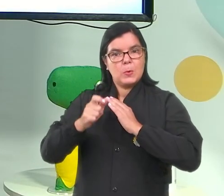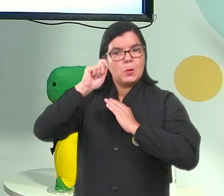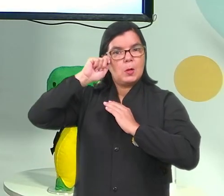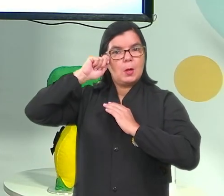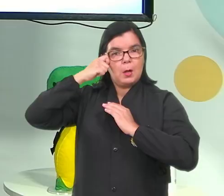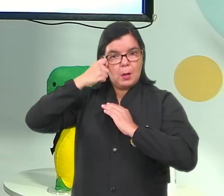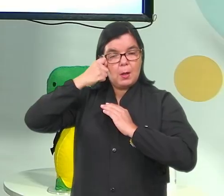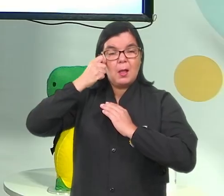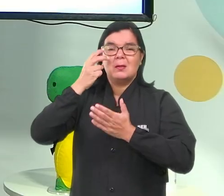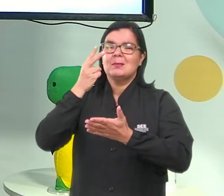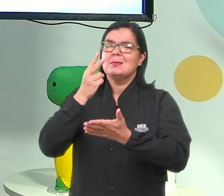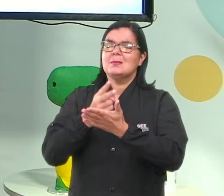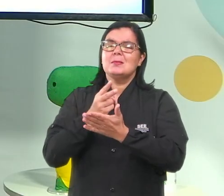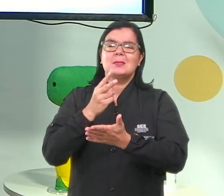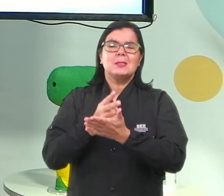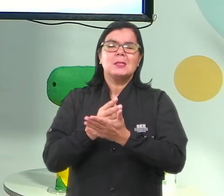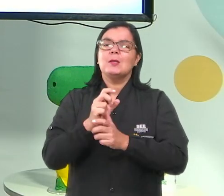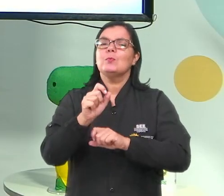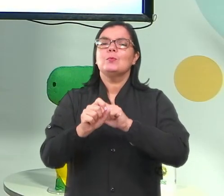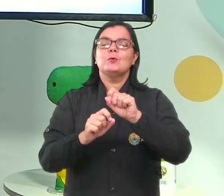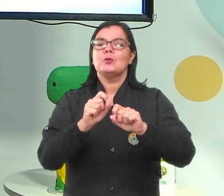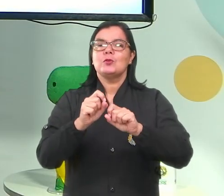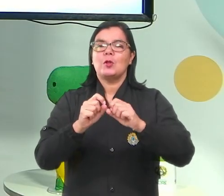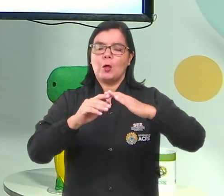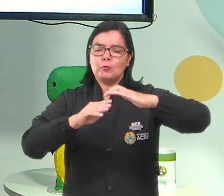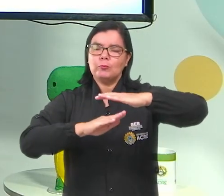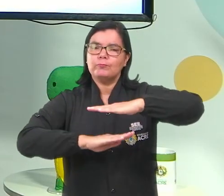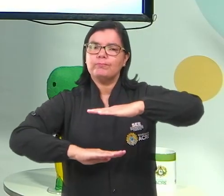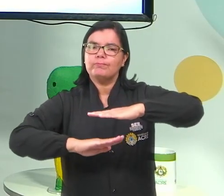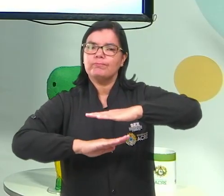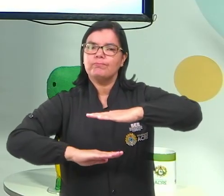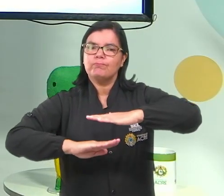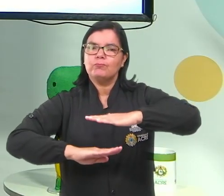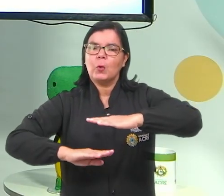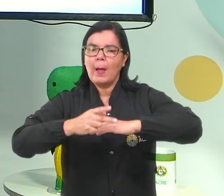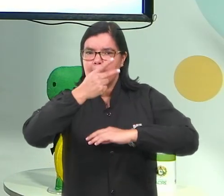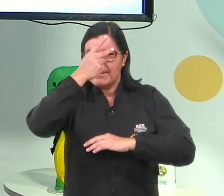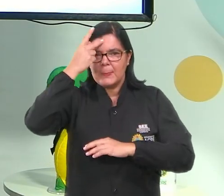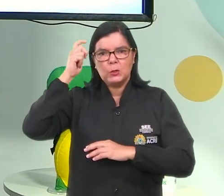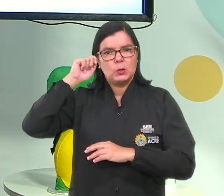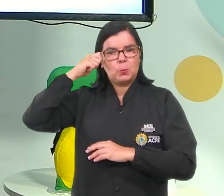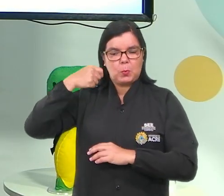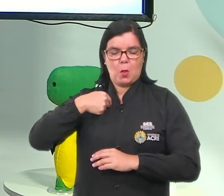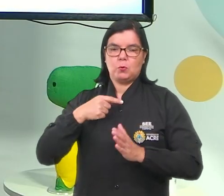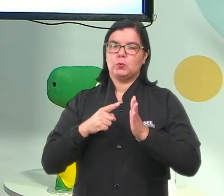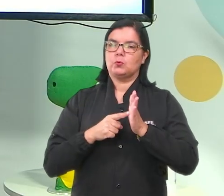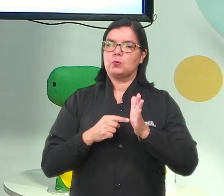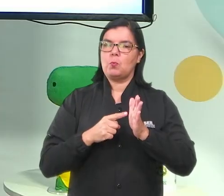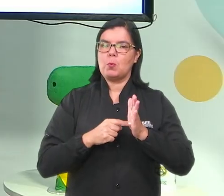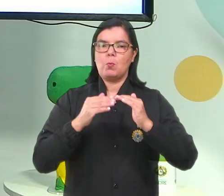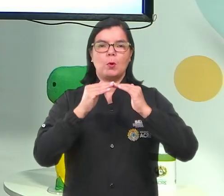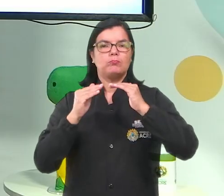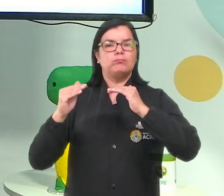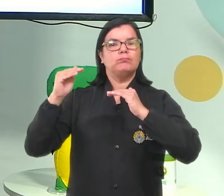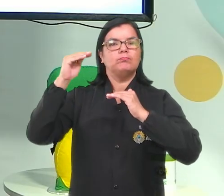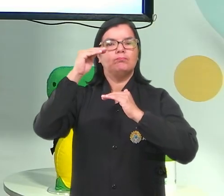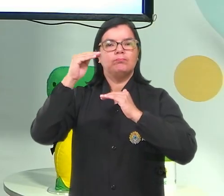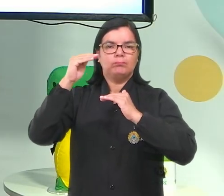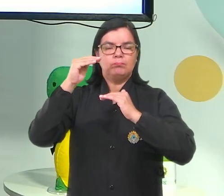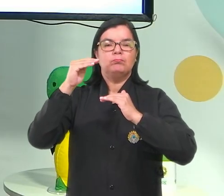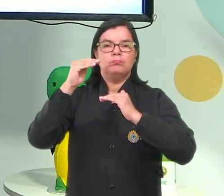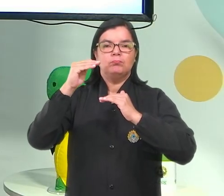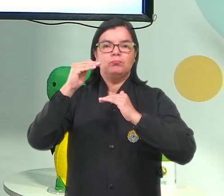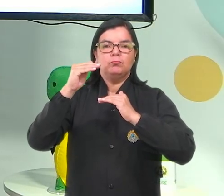negra é sempre no sentido de inferiorizar um negro. Então, eu sou branco, eu sou superior, eu sou